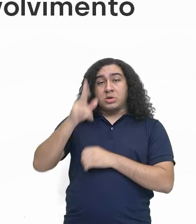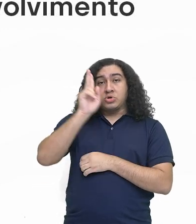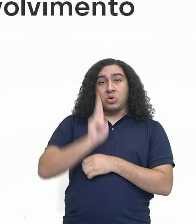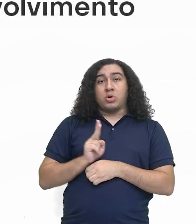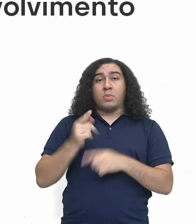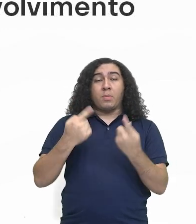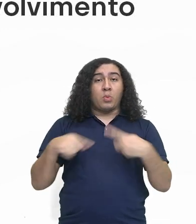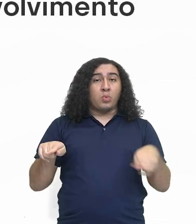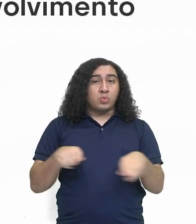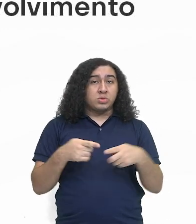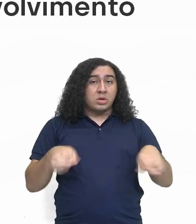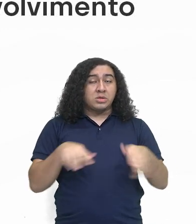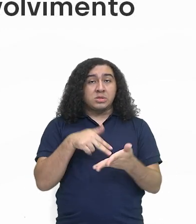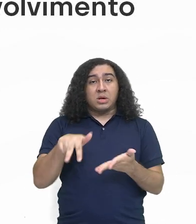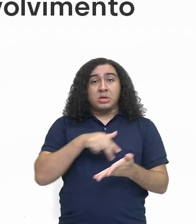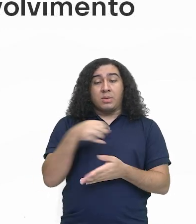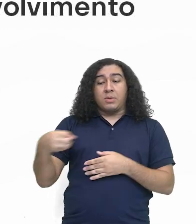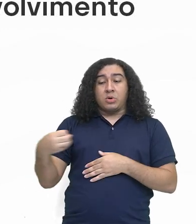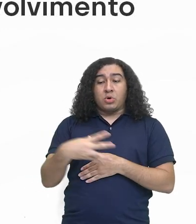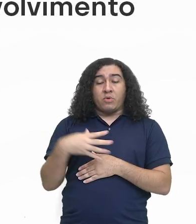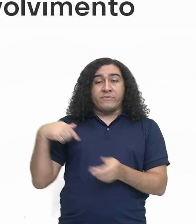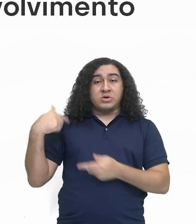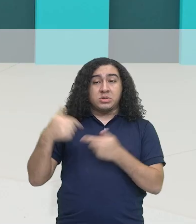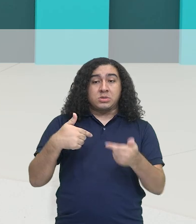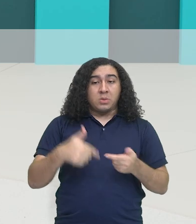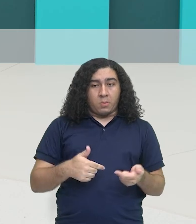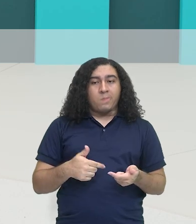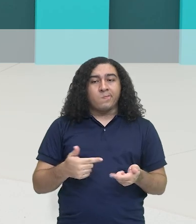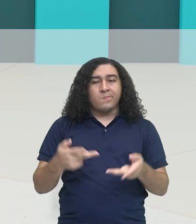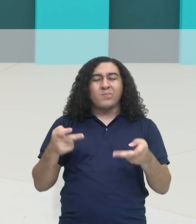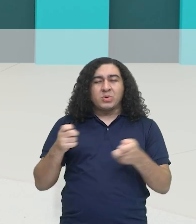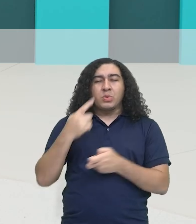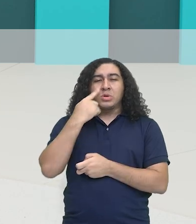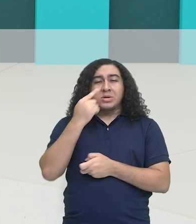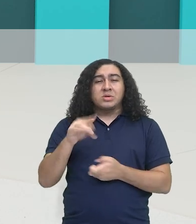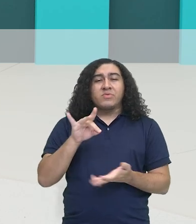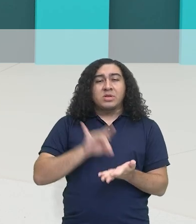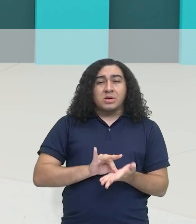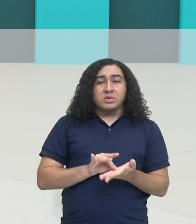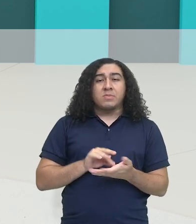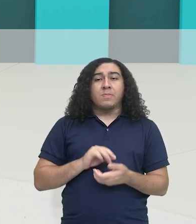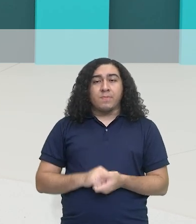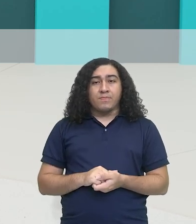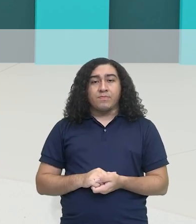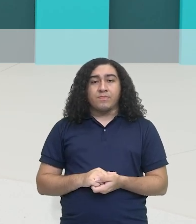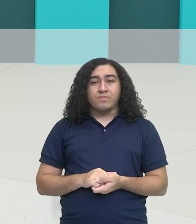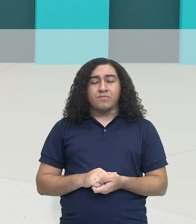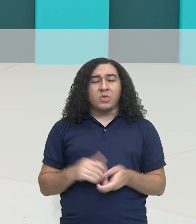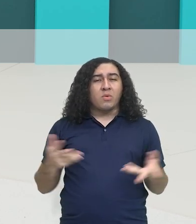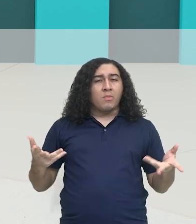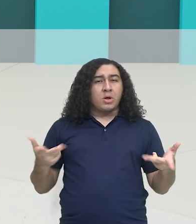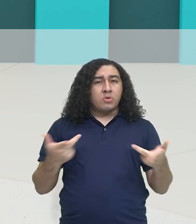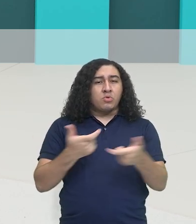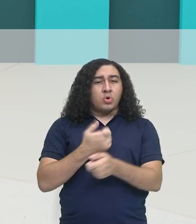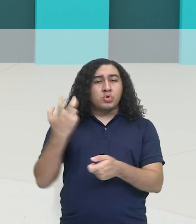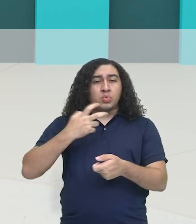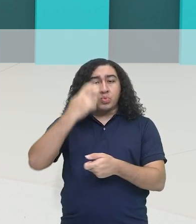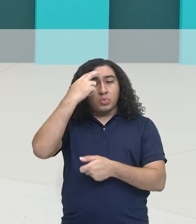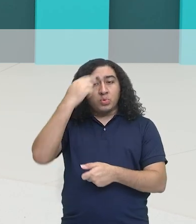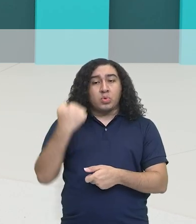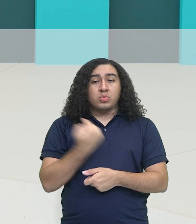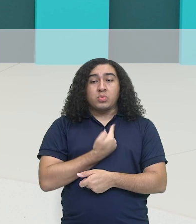e dança às novas gerações. Olha só que interessante, que legal, o tanto de cultura que a gente